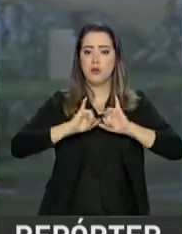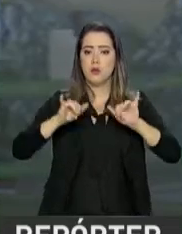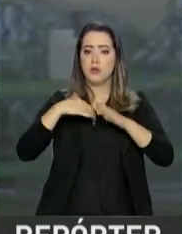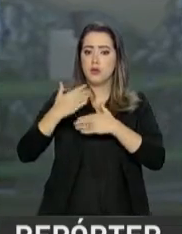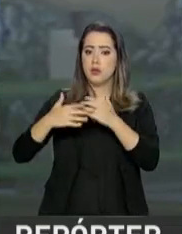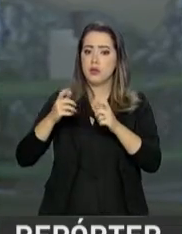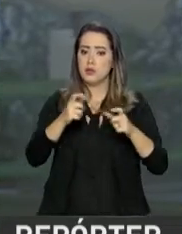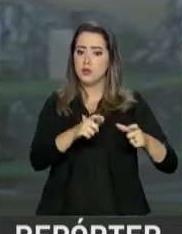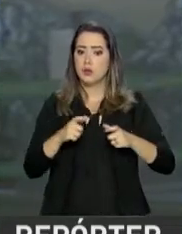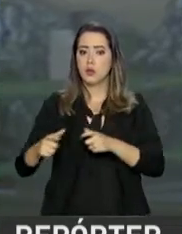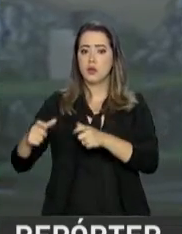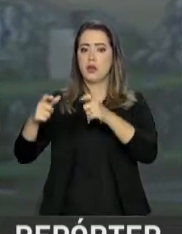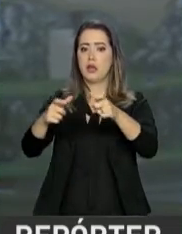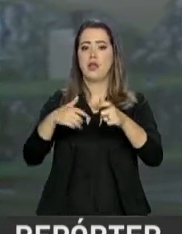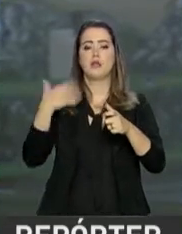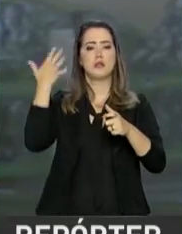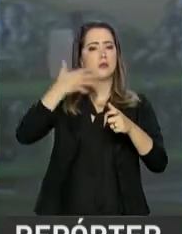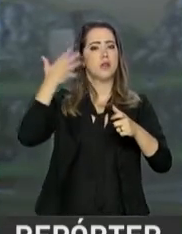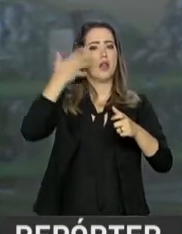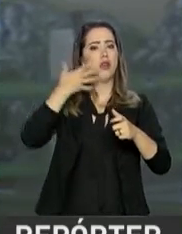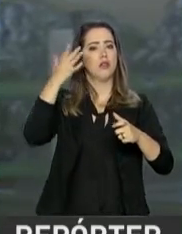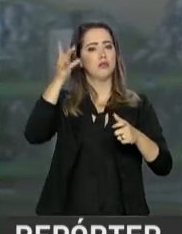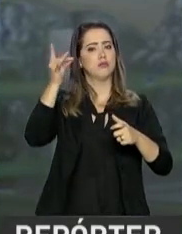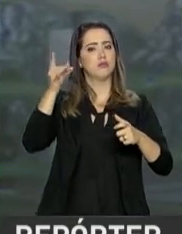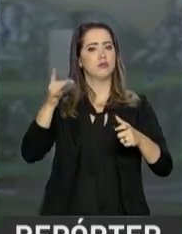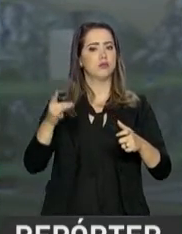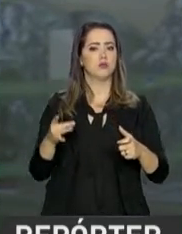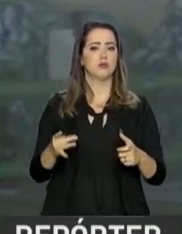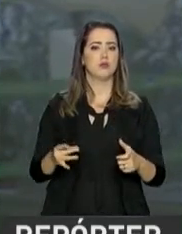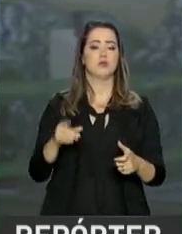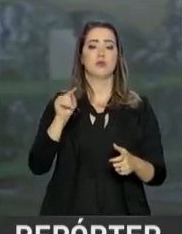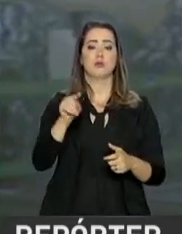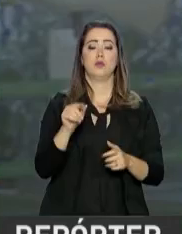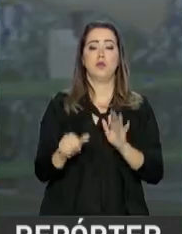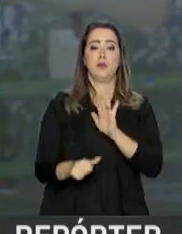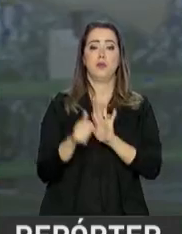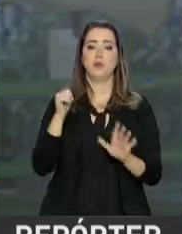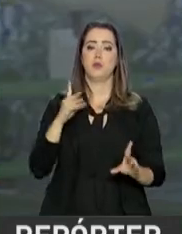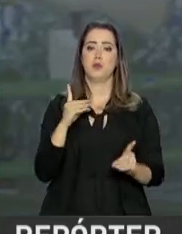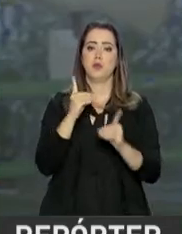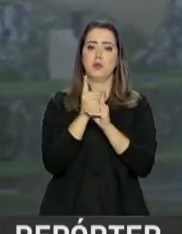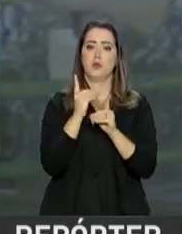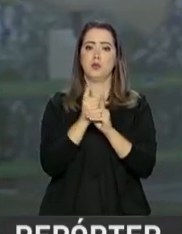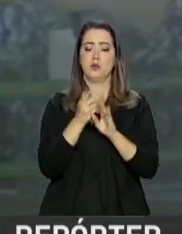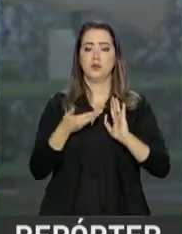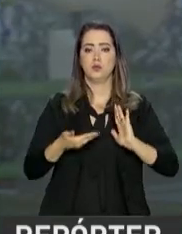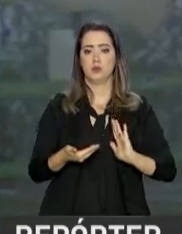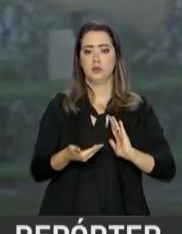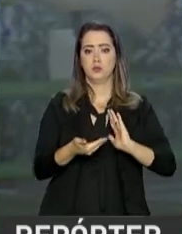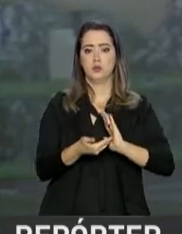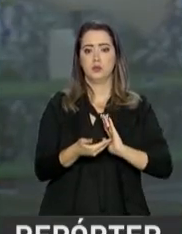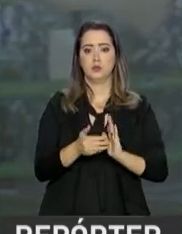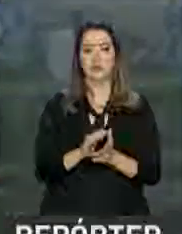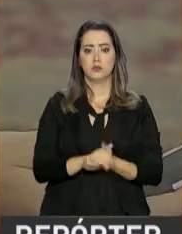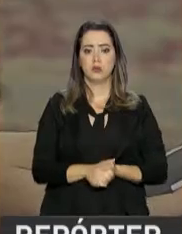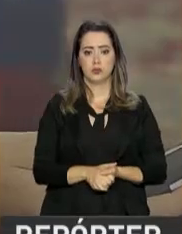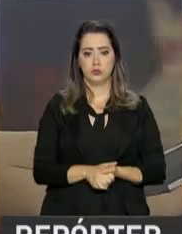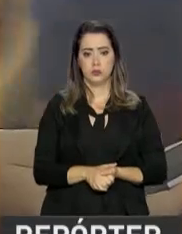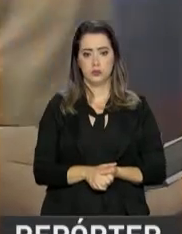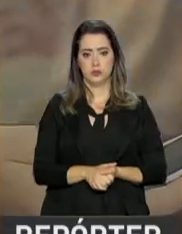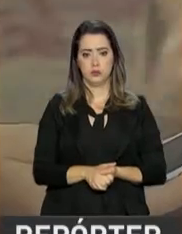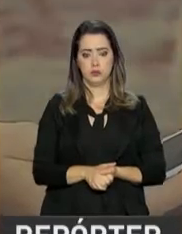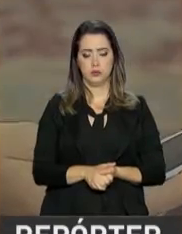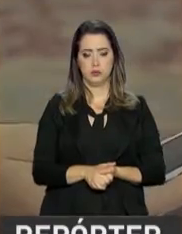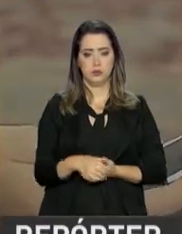percorrer o país até o próximo dia 28 de setembro o primeiro encontro foi na câmara dos deputados a